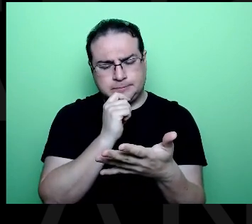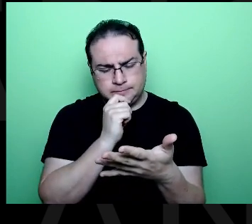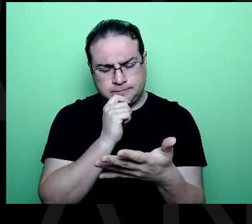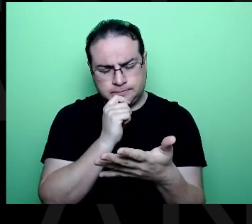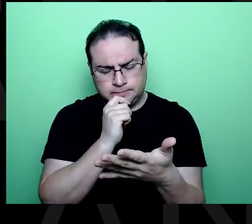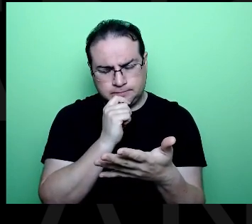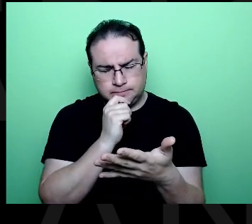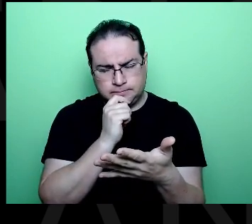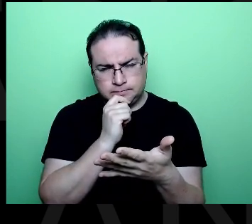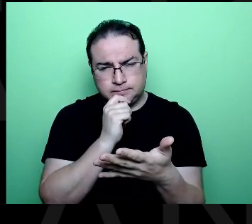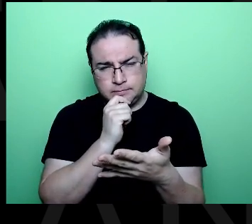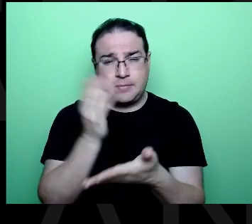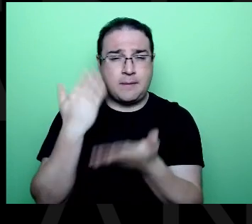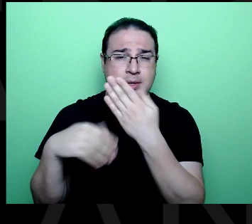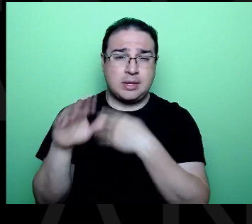eu lembrei